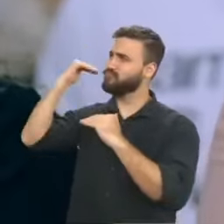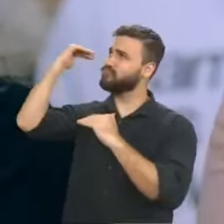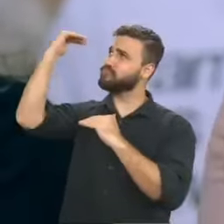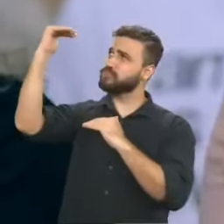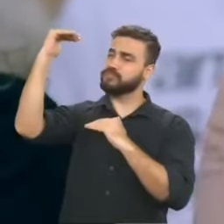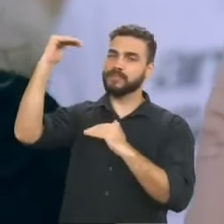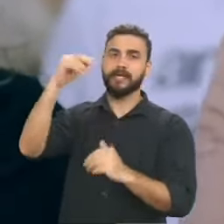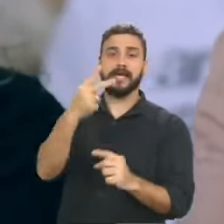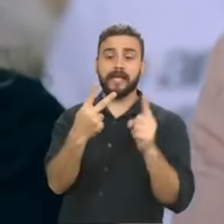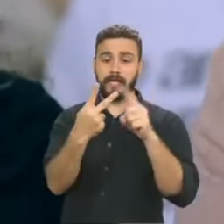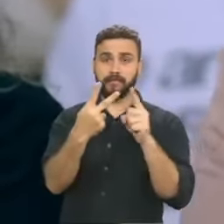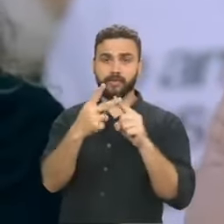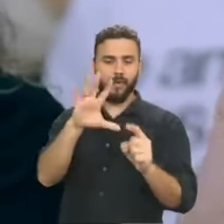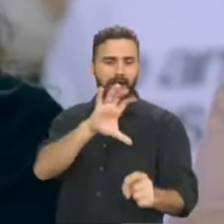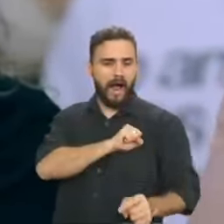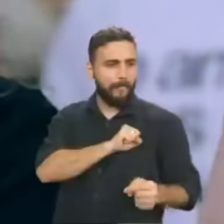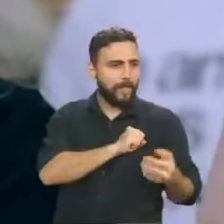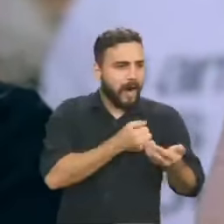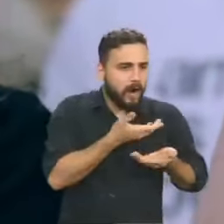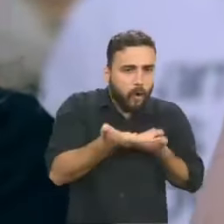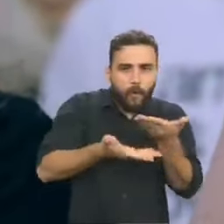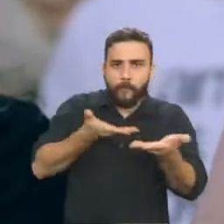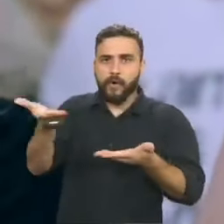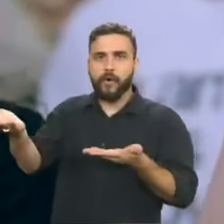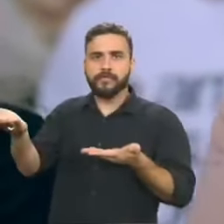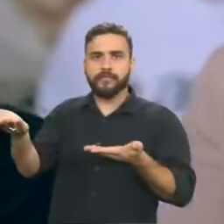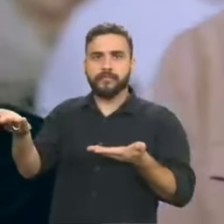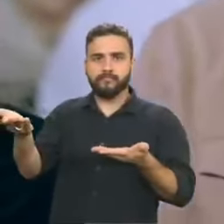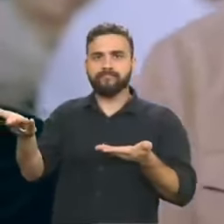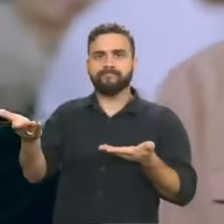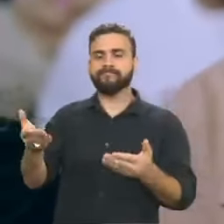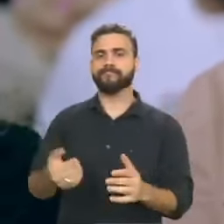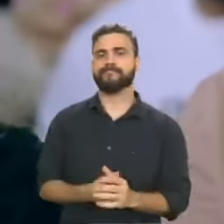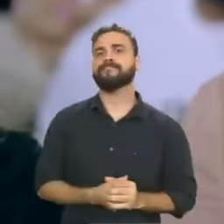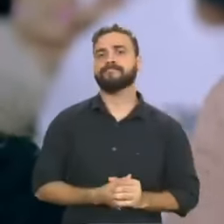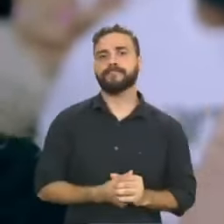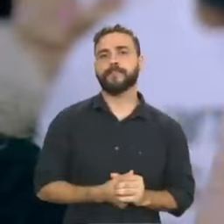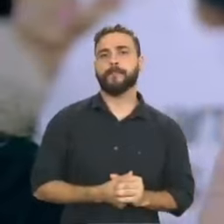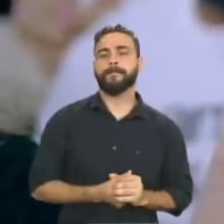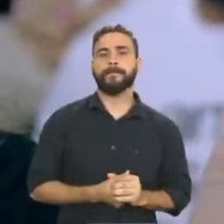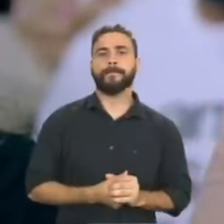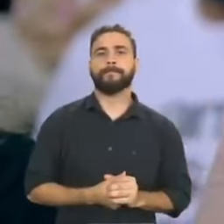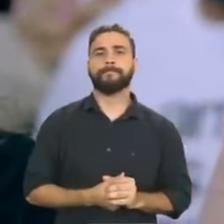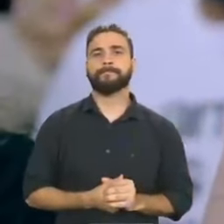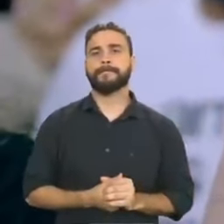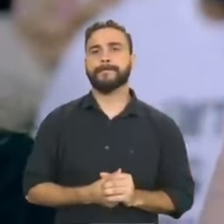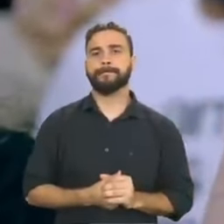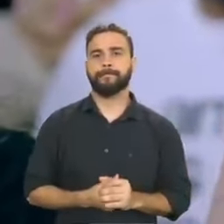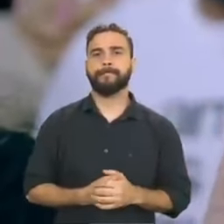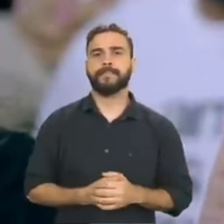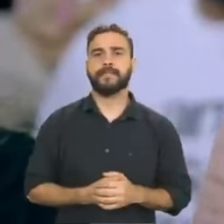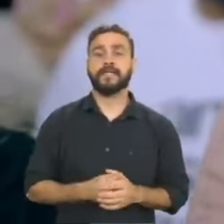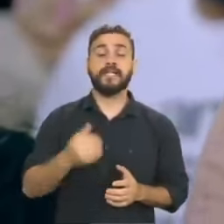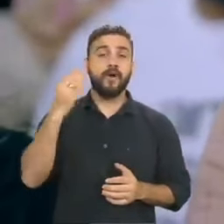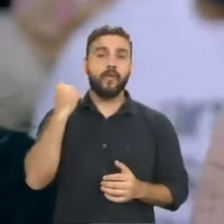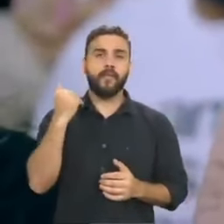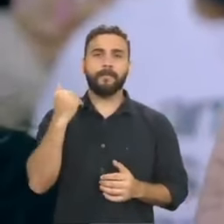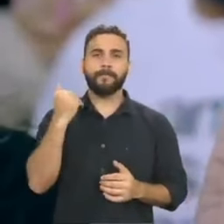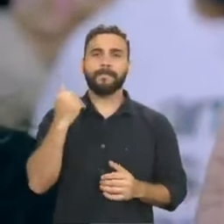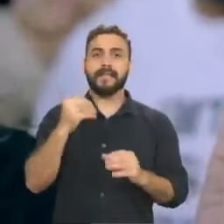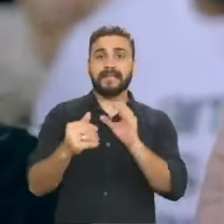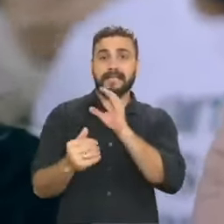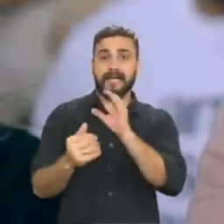mente. E o segundo mando, amar o próximo como a si mesmo. Então, na tradição cristã, existe um princípio chamado princípio